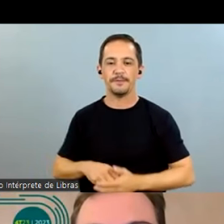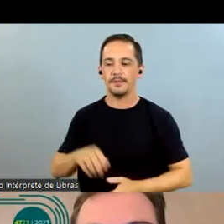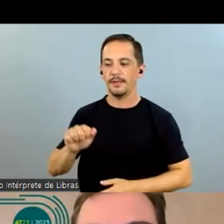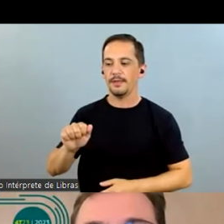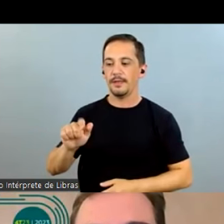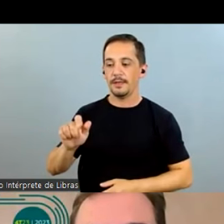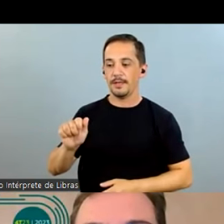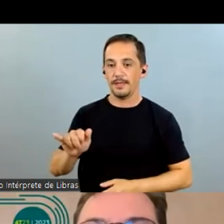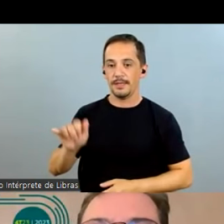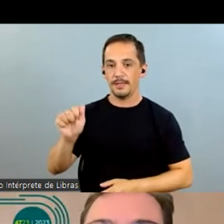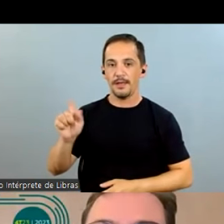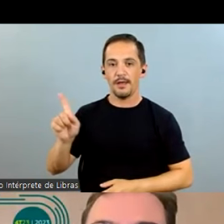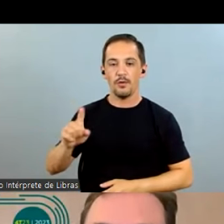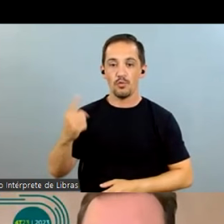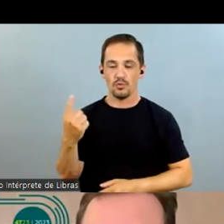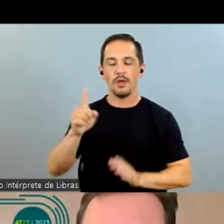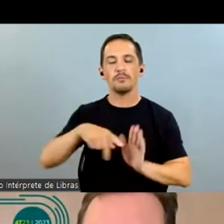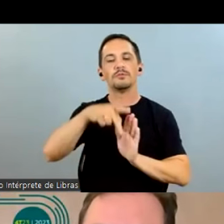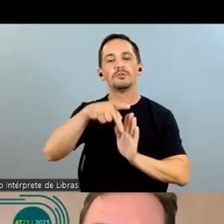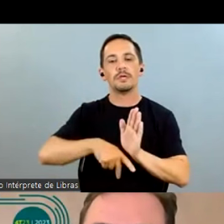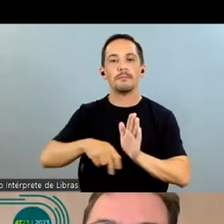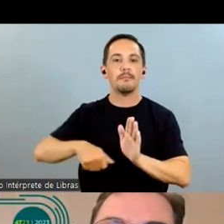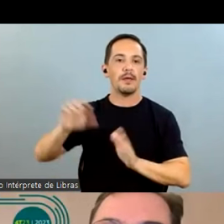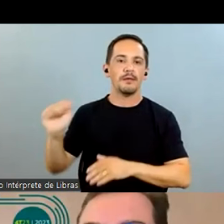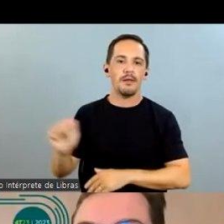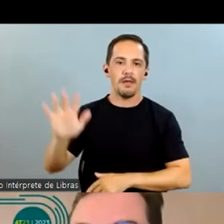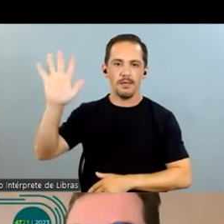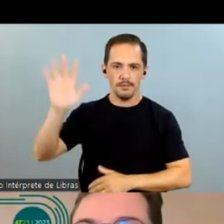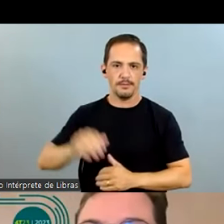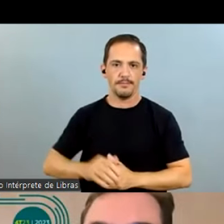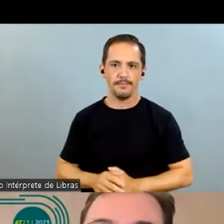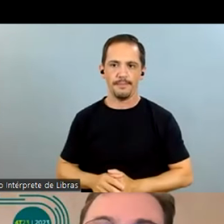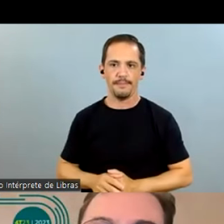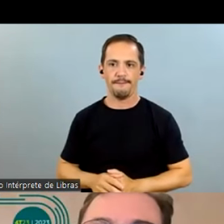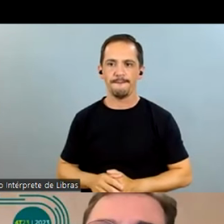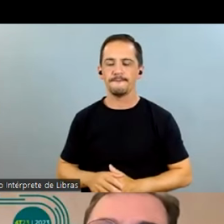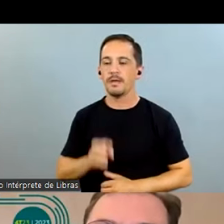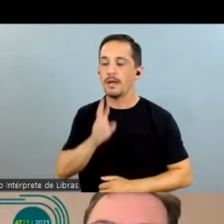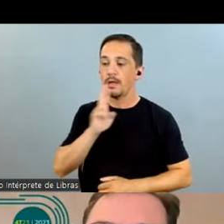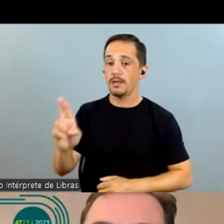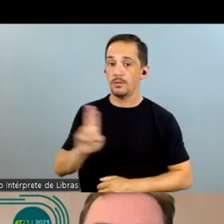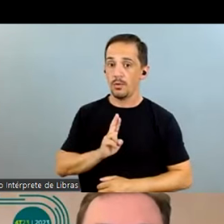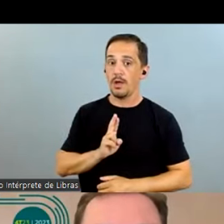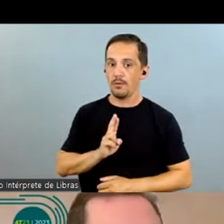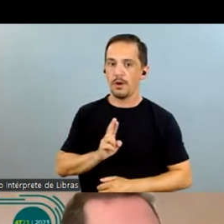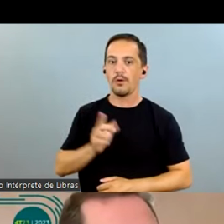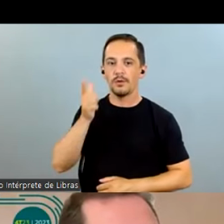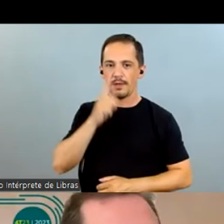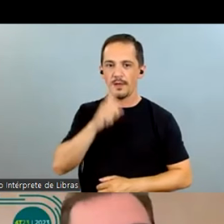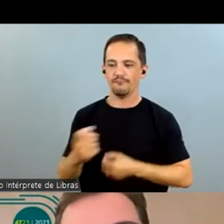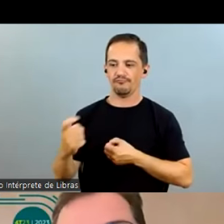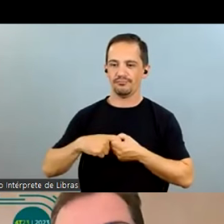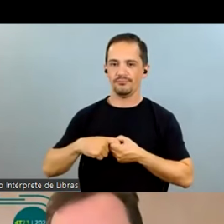Projeto aí De maior valor nós iniciamos a a a a os retornos a partir de agora né porque nós temos aí uma